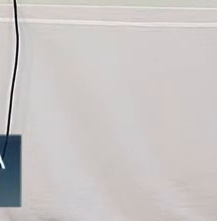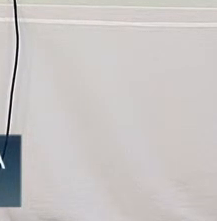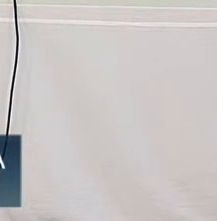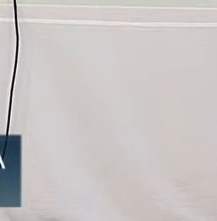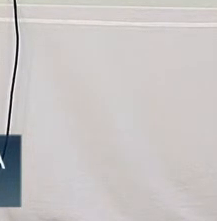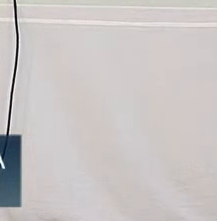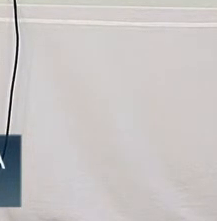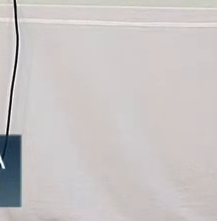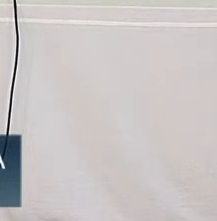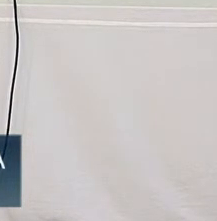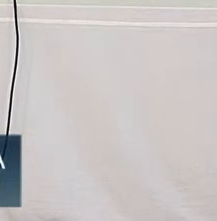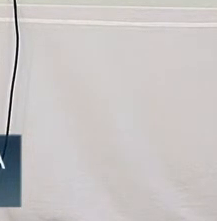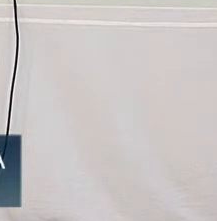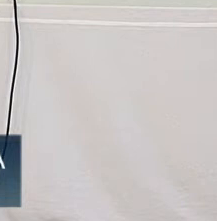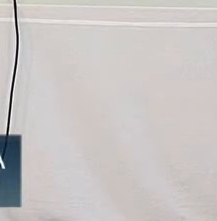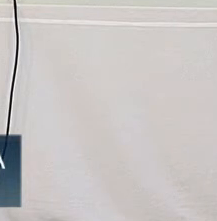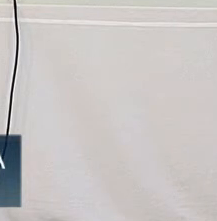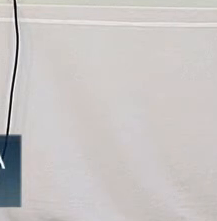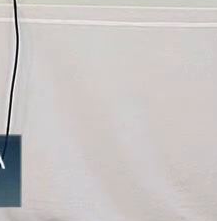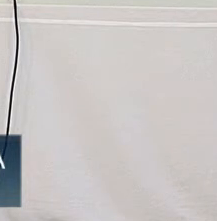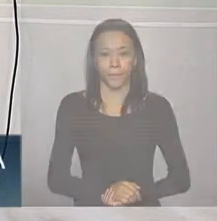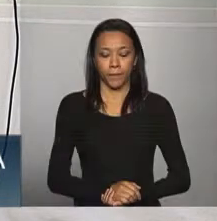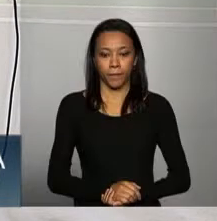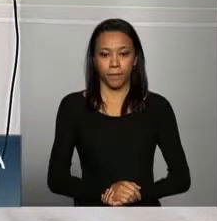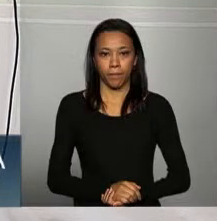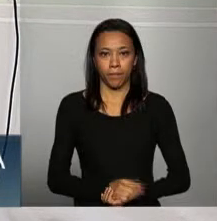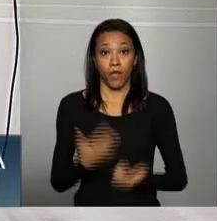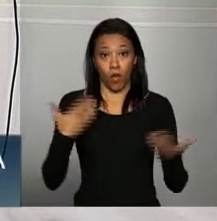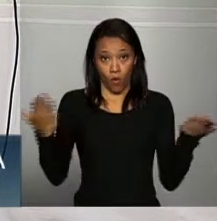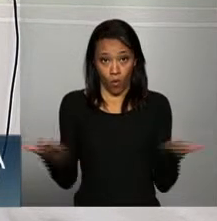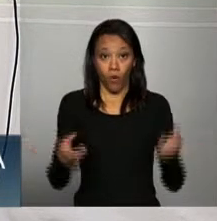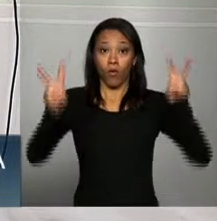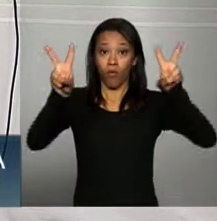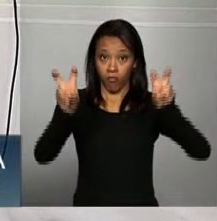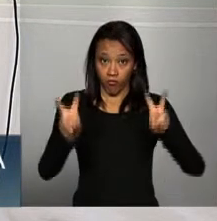Então, sim, a questão ligada à reforma agrária, à agricultura familiar, os temas que nós tratamos hoje,